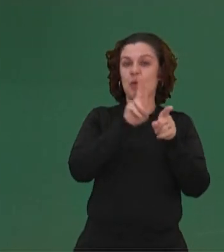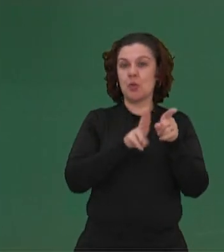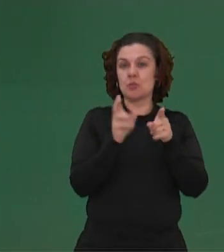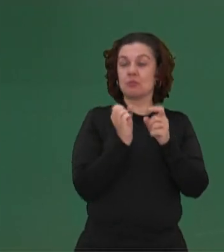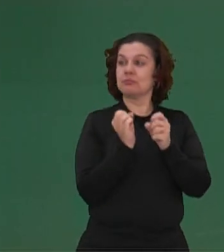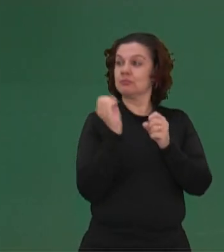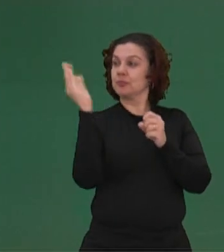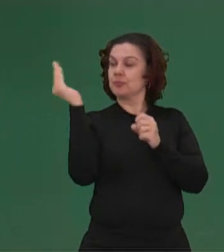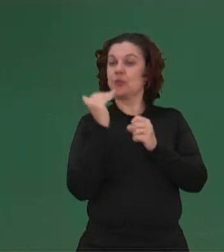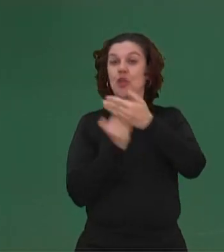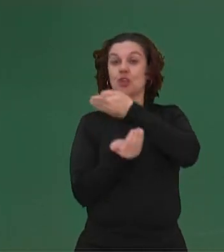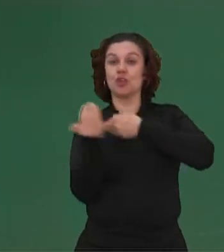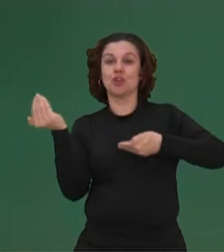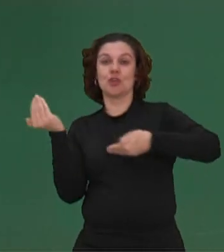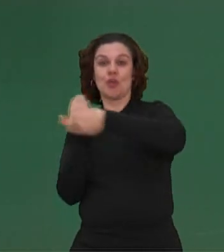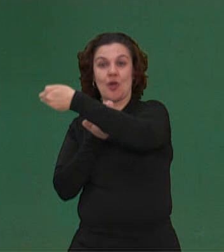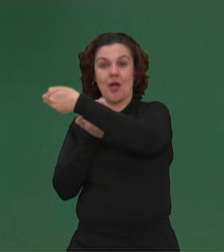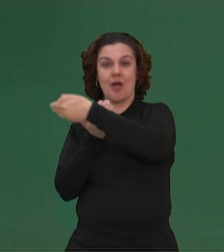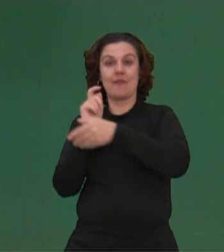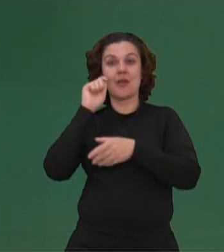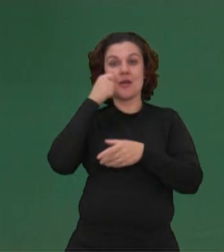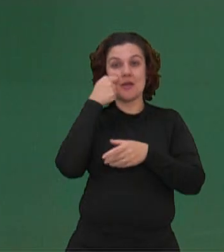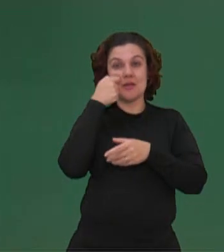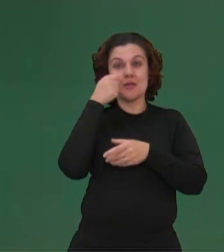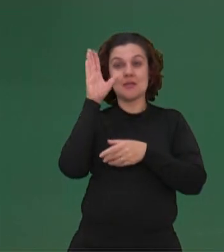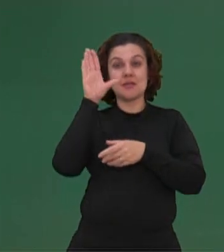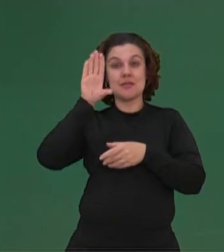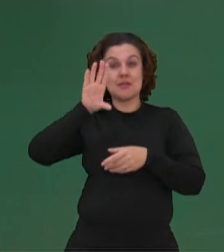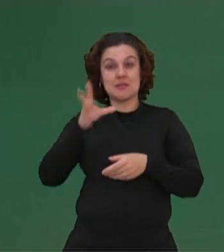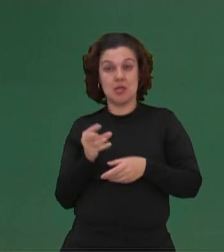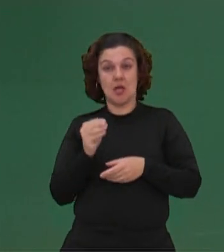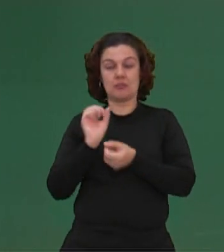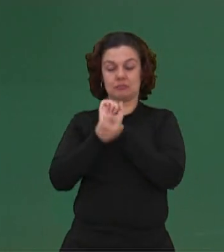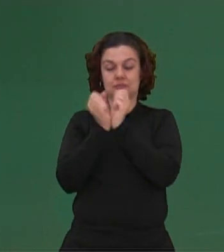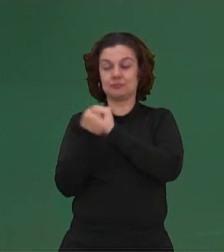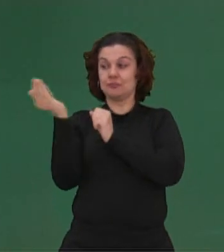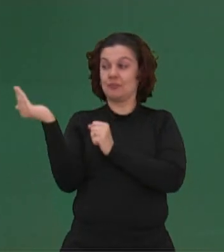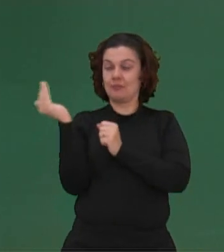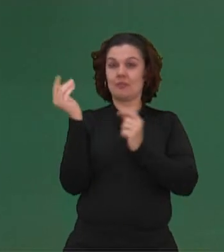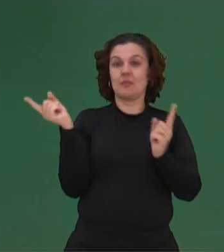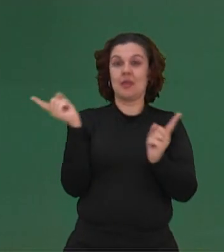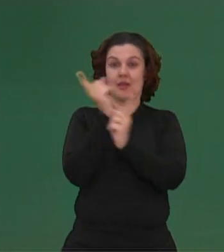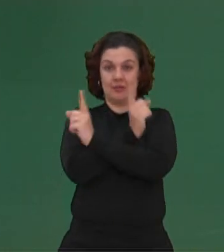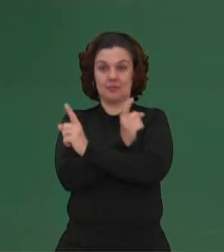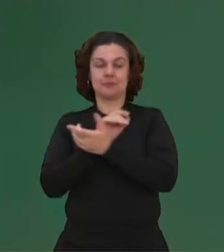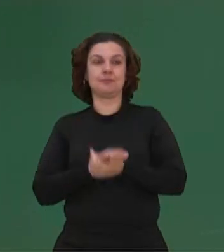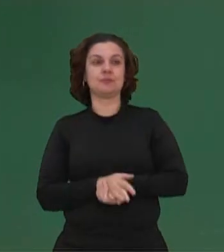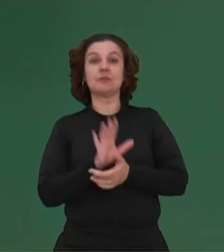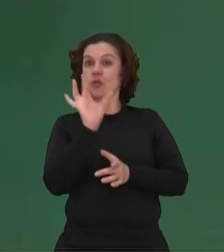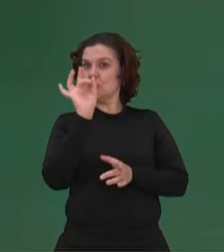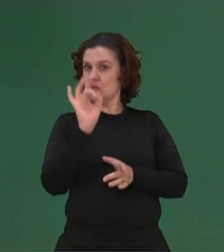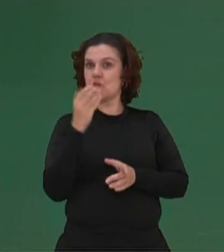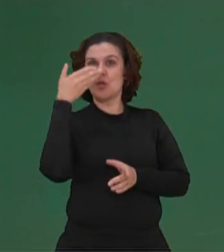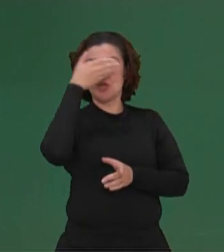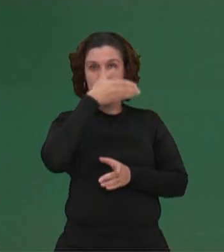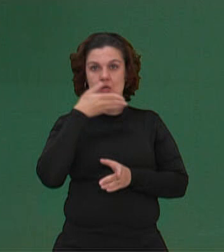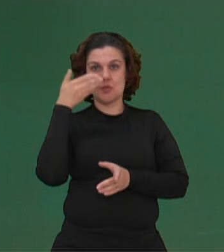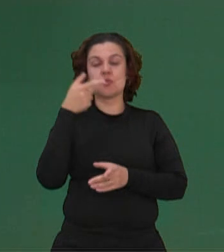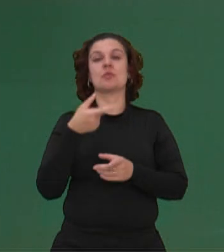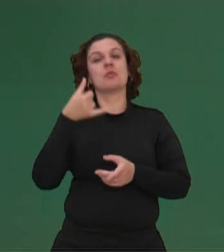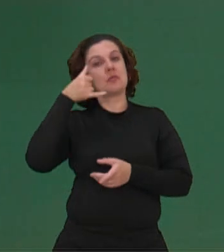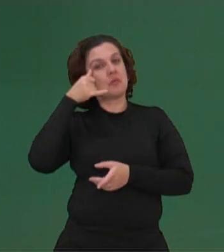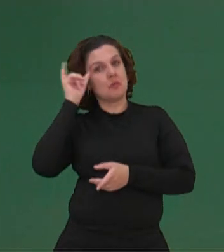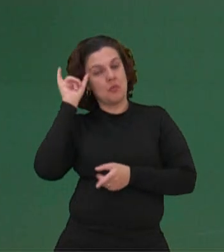elementos para ser trocados por escravos na África, nas feitorias portuguesas. Então, não era só açúcar.